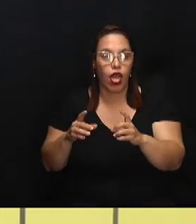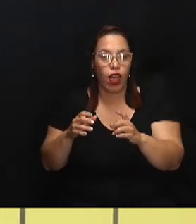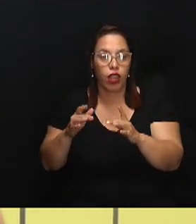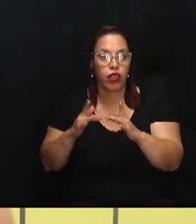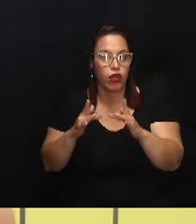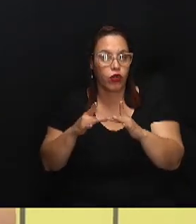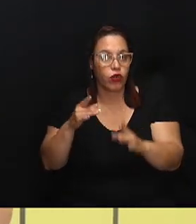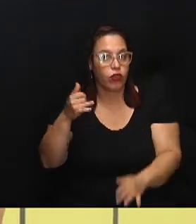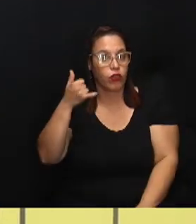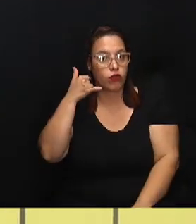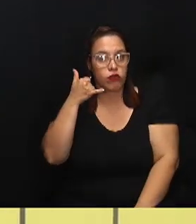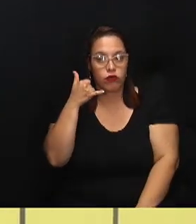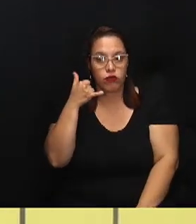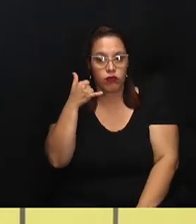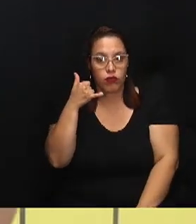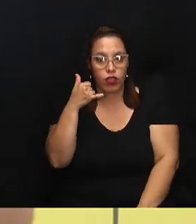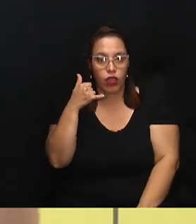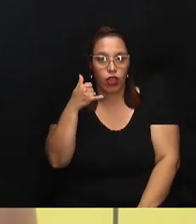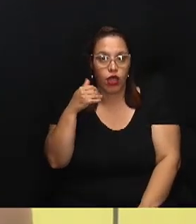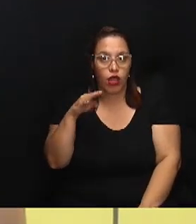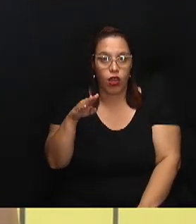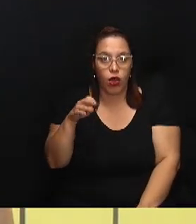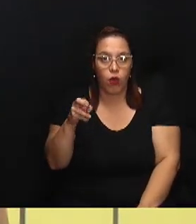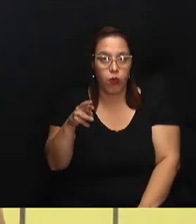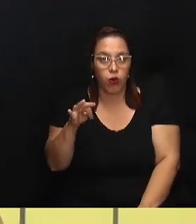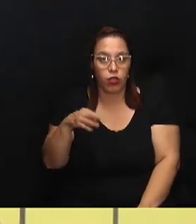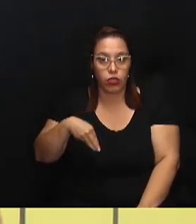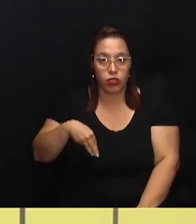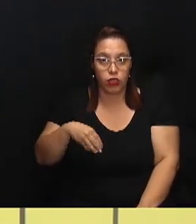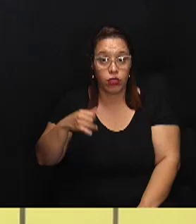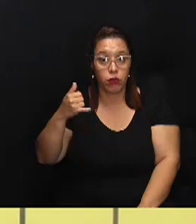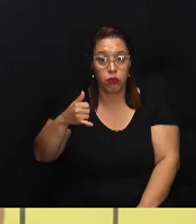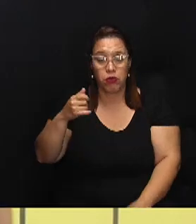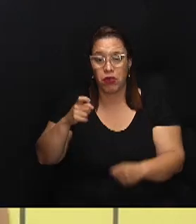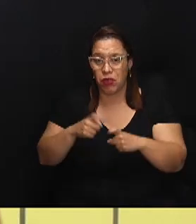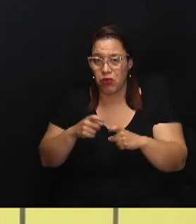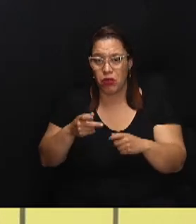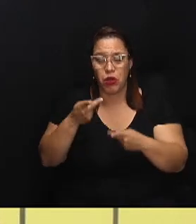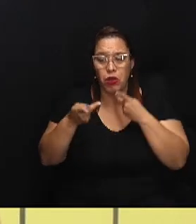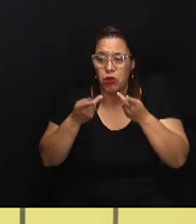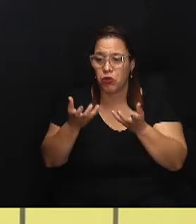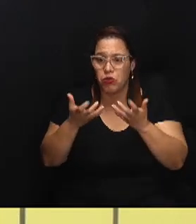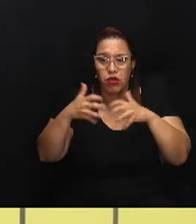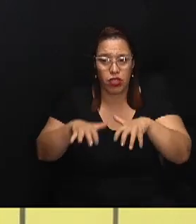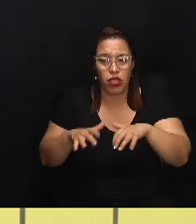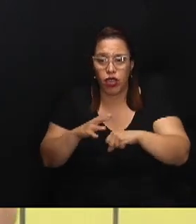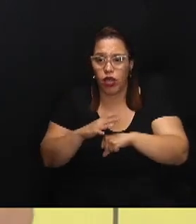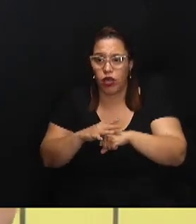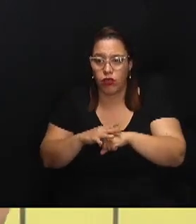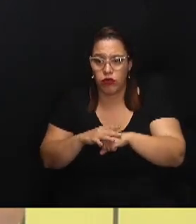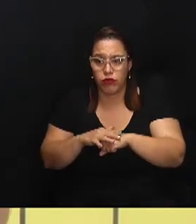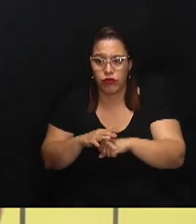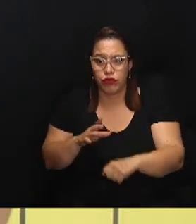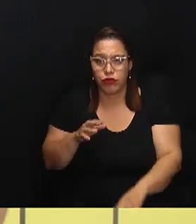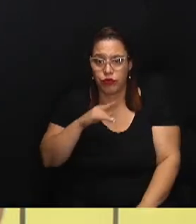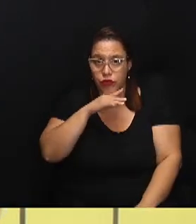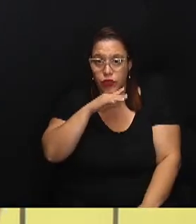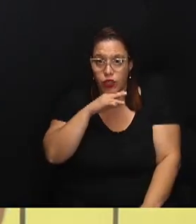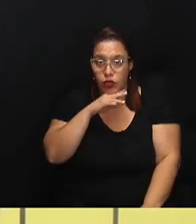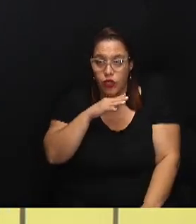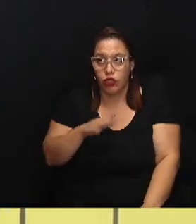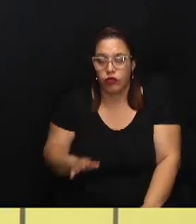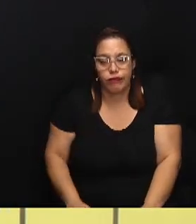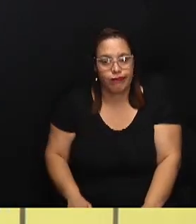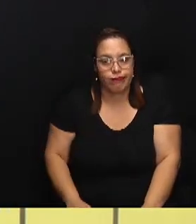dar a mesma notícia, eu não quero ficar dando os boletins médicos diários que eu escuto, não quero falar das coisas ruins que estão acontecendo. Eu preciso me energizar e